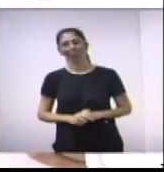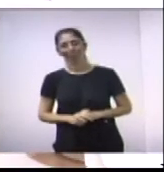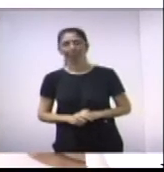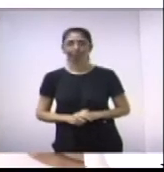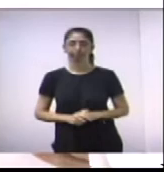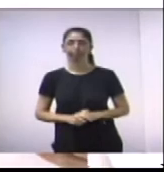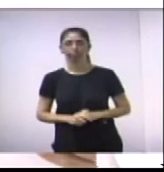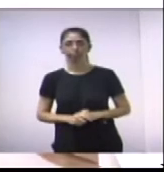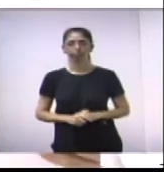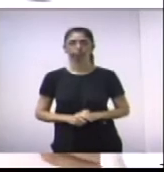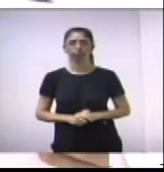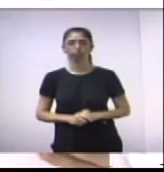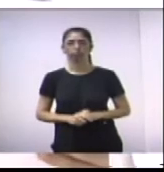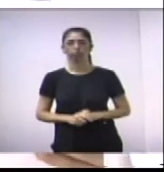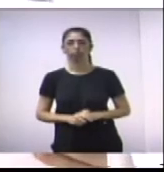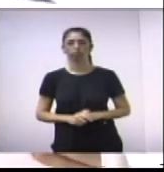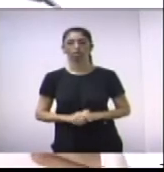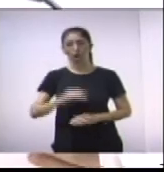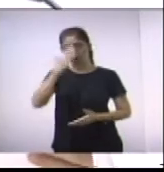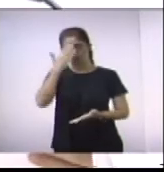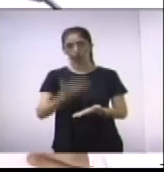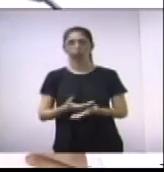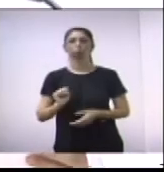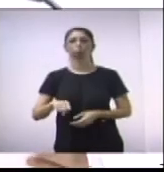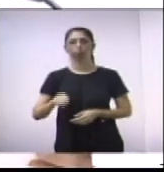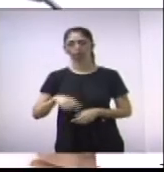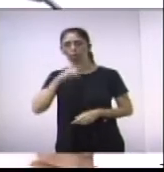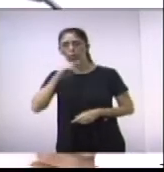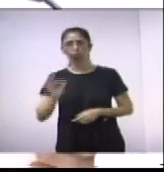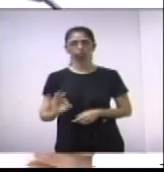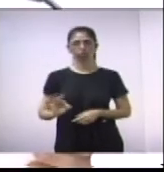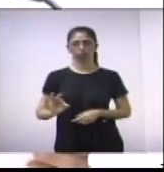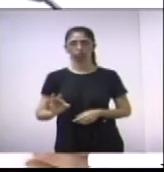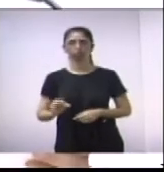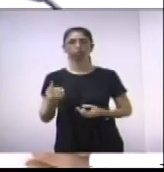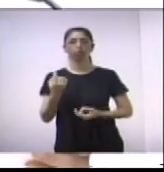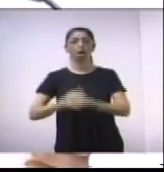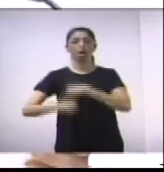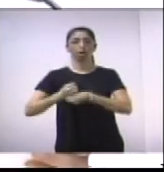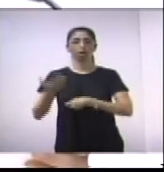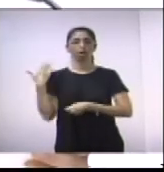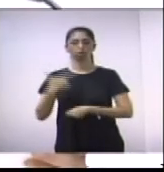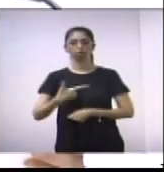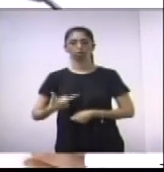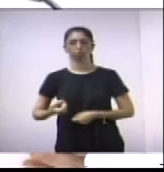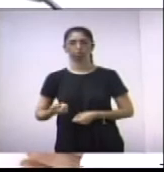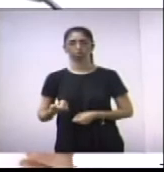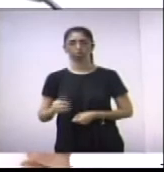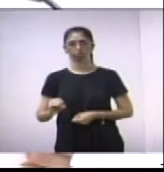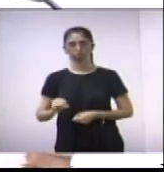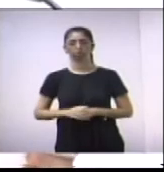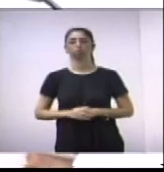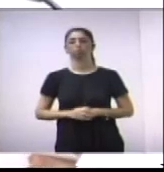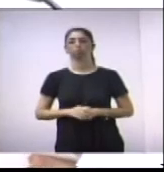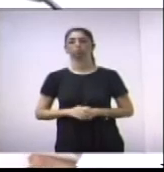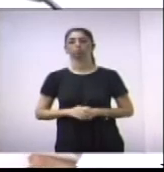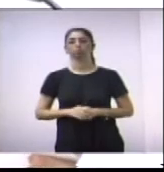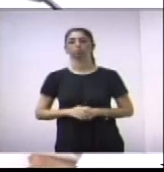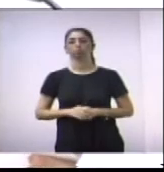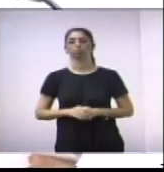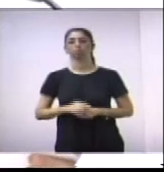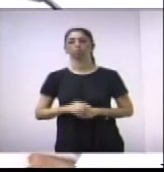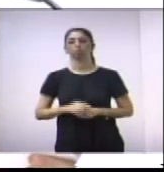indubitavelmente que houve, no carnaval realizado pela Prefeitura de Paulínia, no ano de 2010, no sambódromo local, desfiles de escolas de